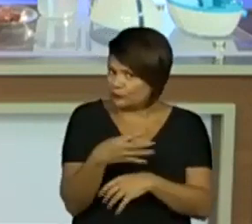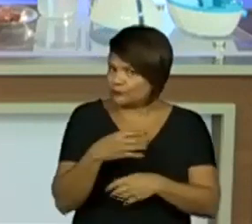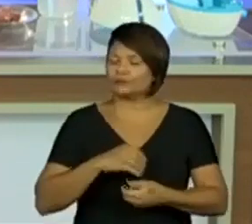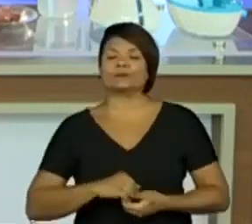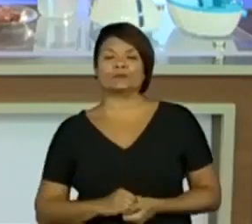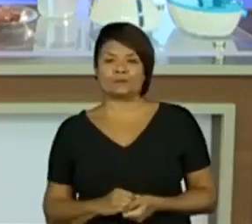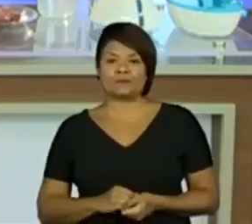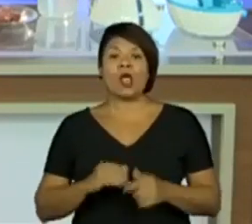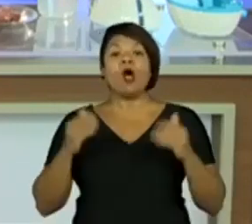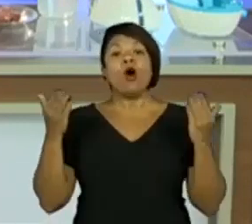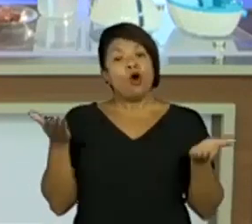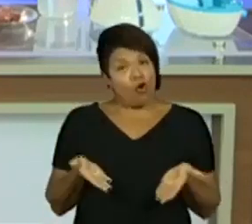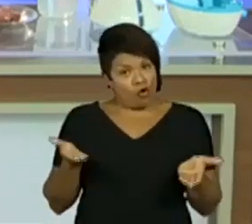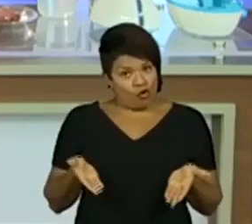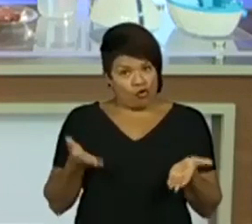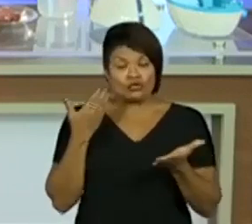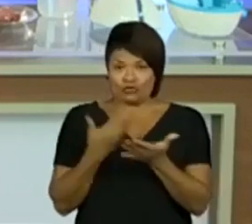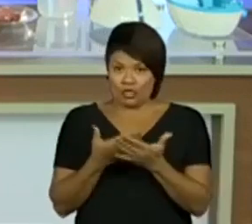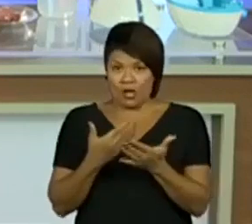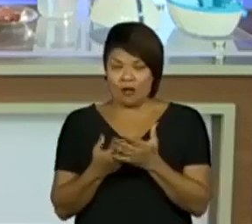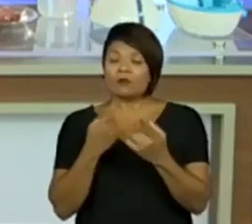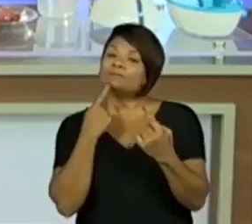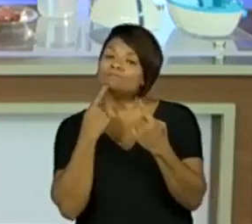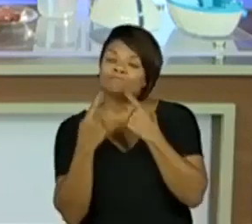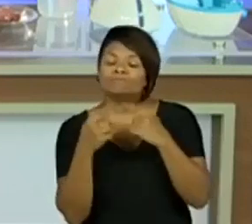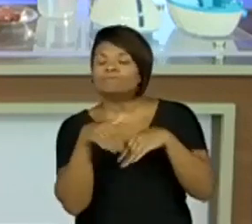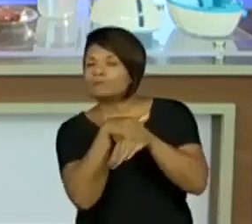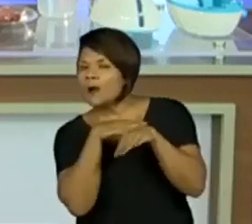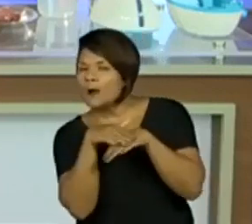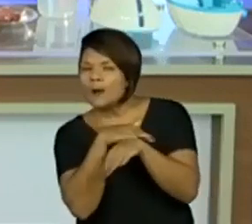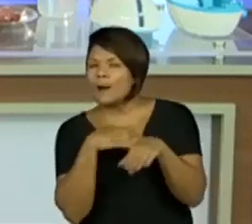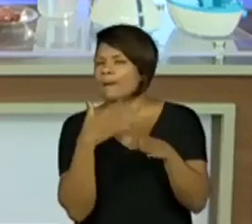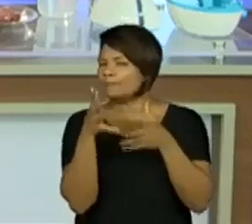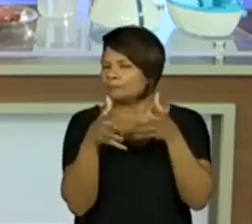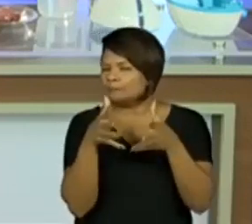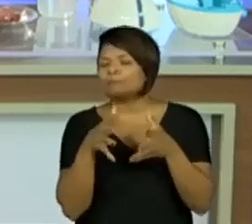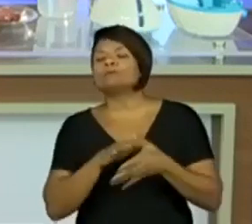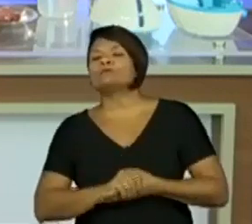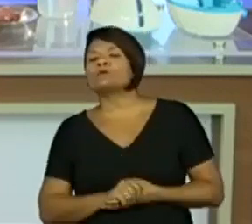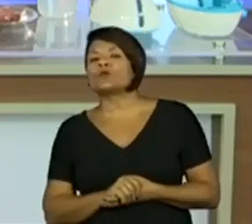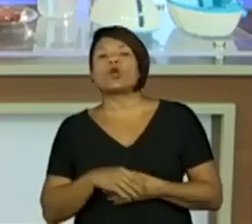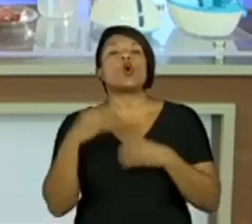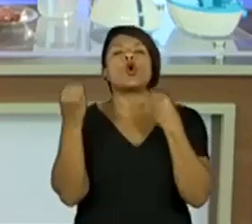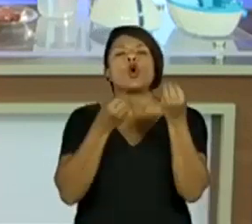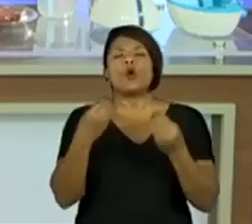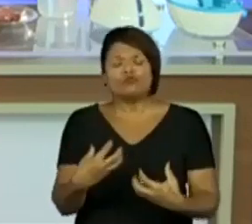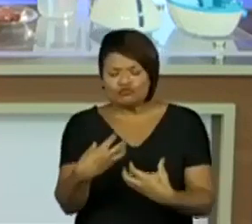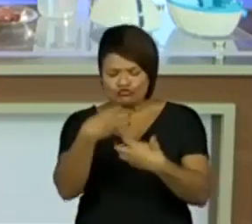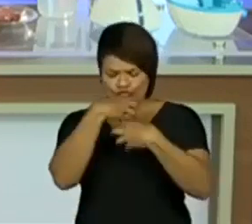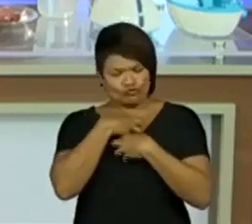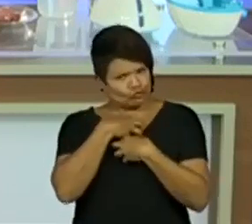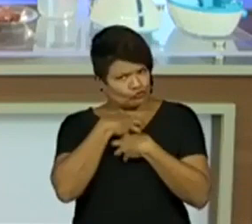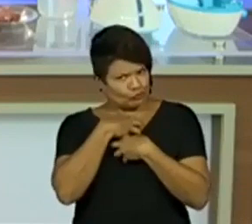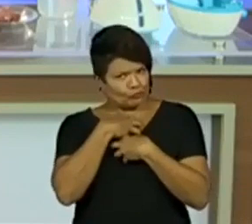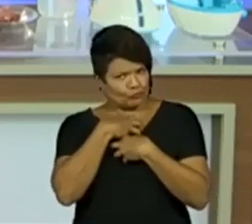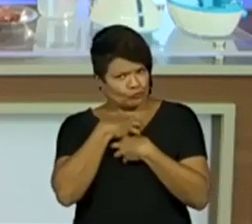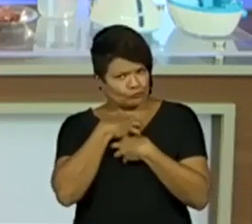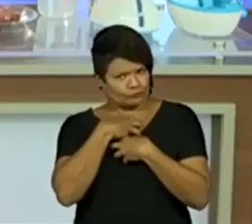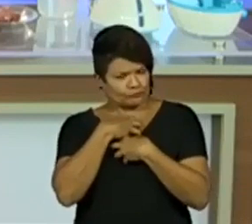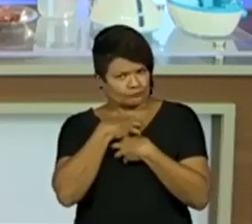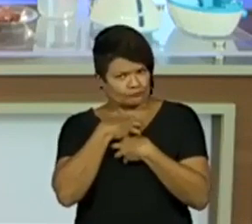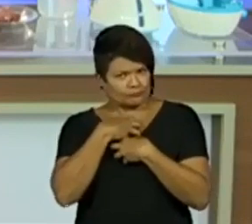Agora, nessa aula, nós vamos conversar especificamente sobre determinados tipos de